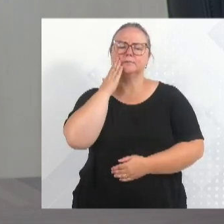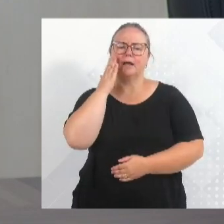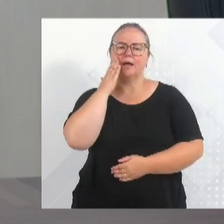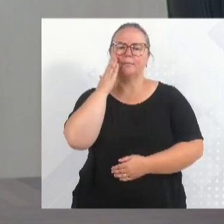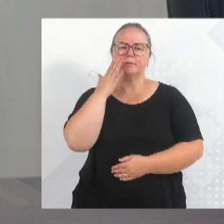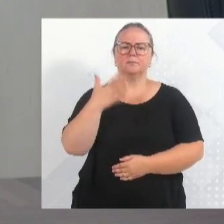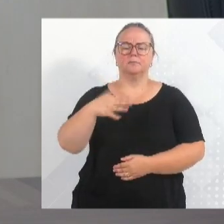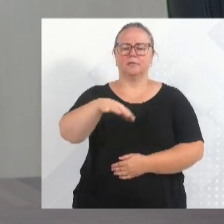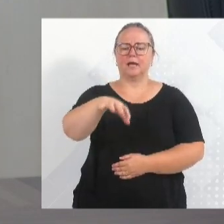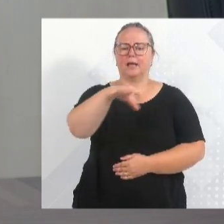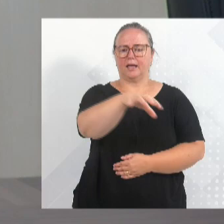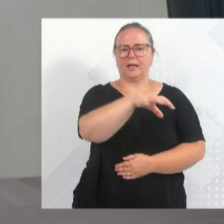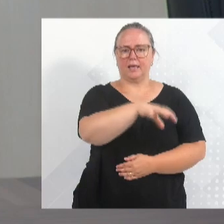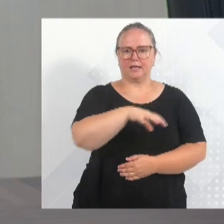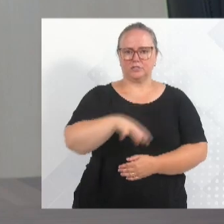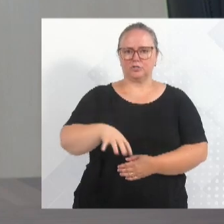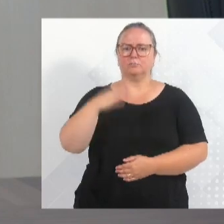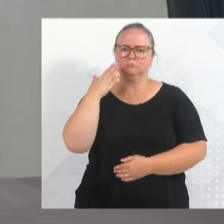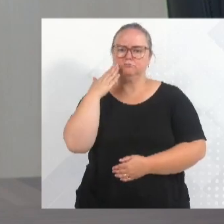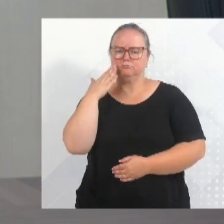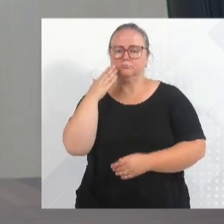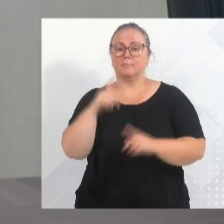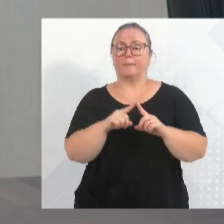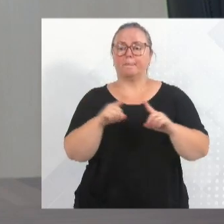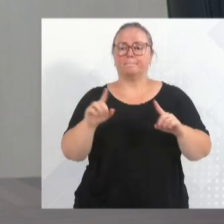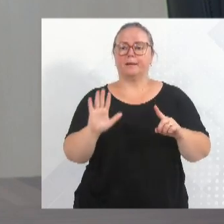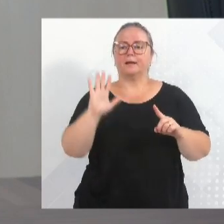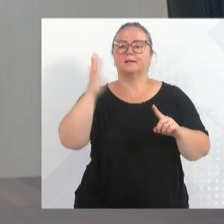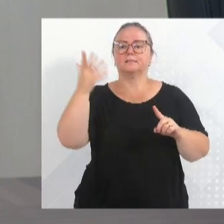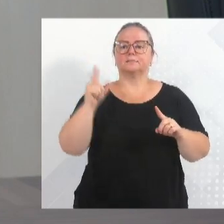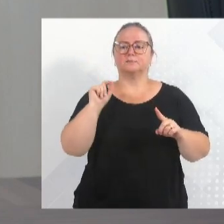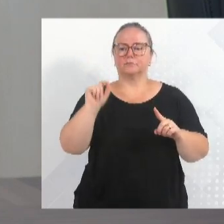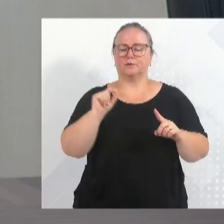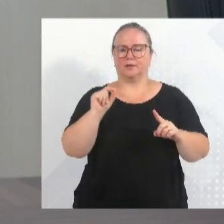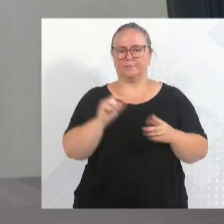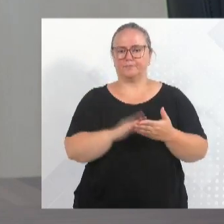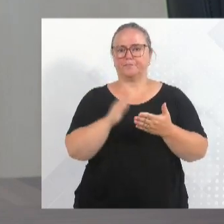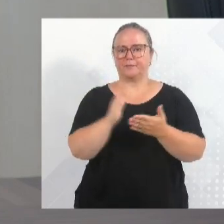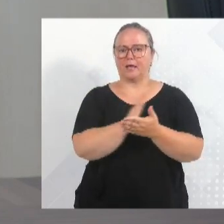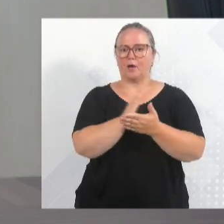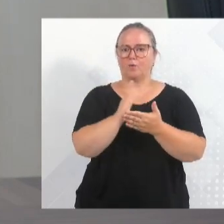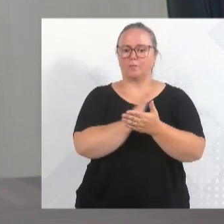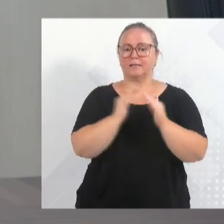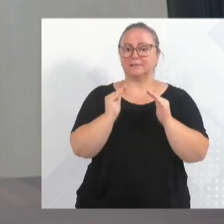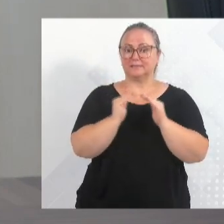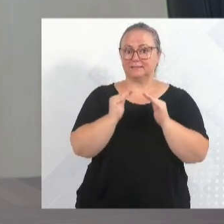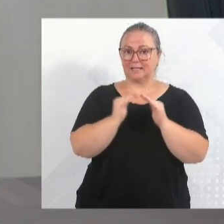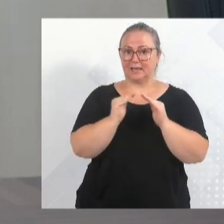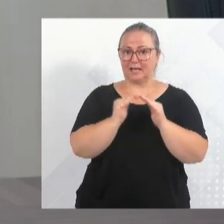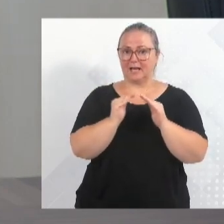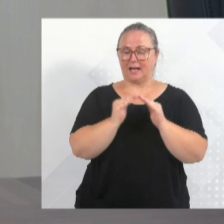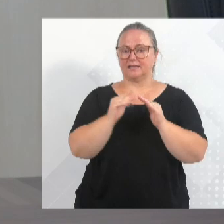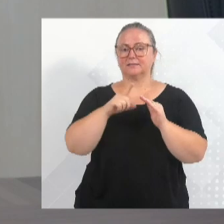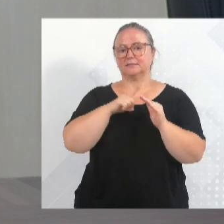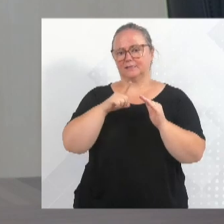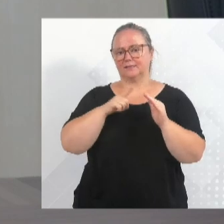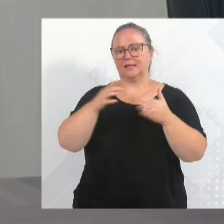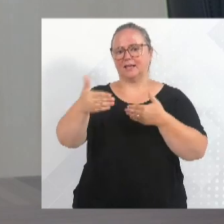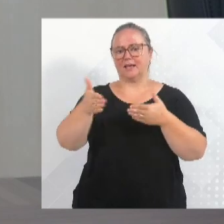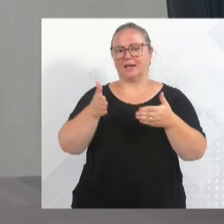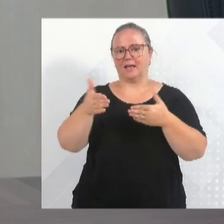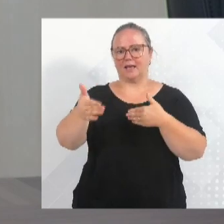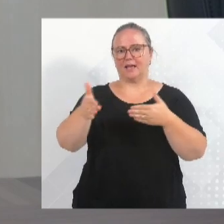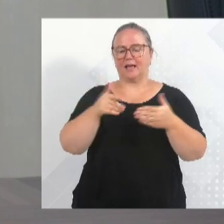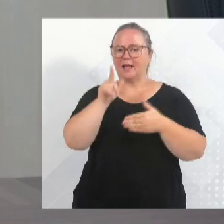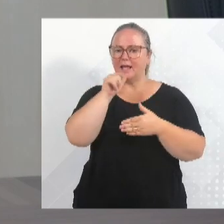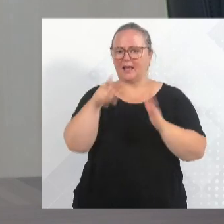se ter ideia por região, uma boa ideia. Mas o que acontece? Como tem imóveis que possuem uma reservação unitária, né, a caixa de água na